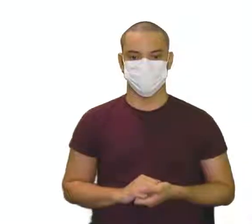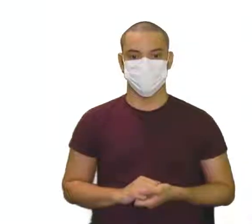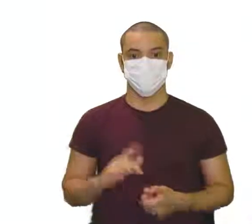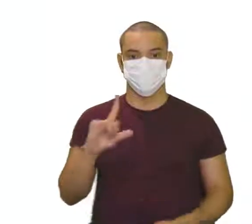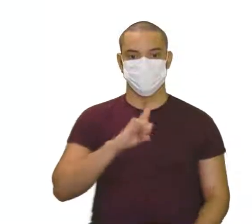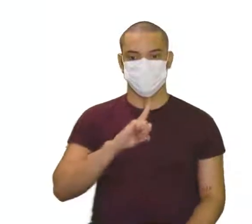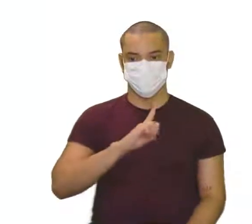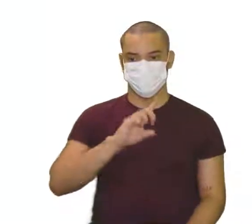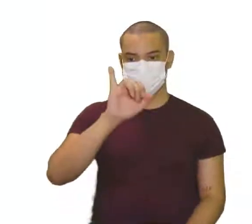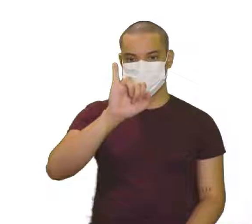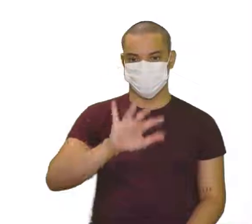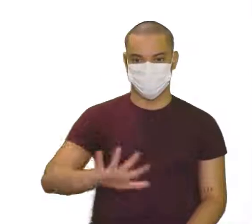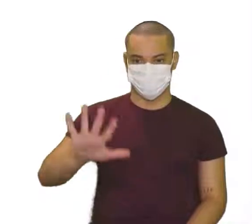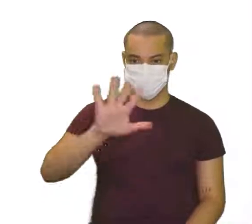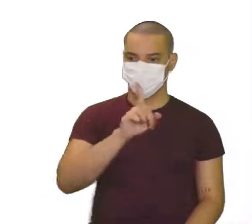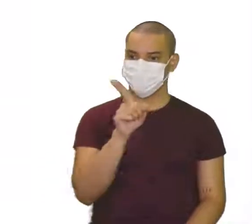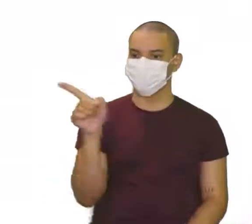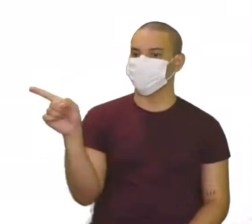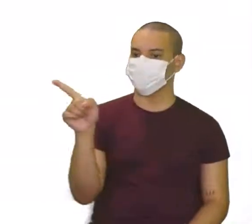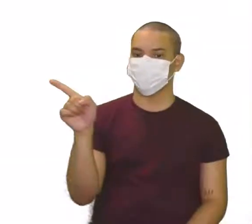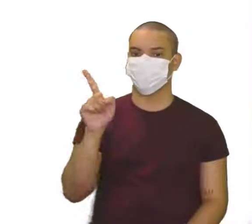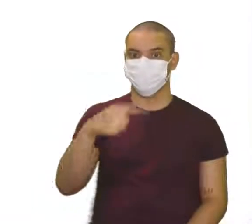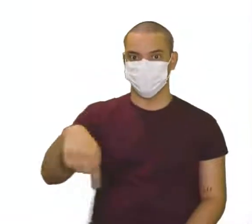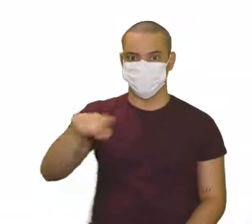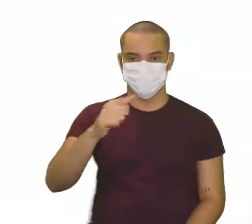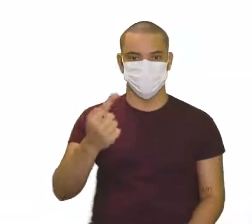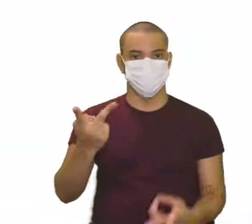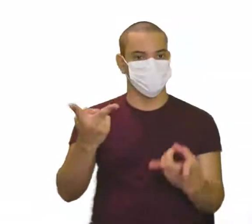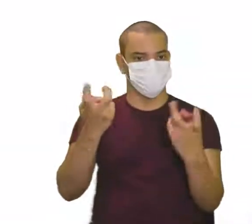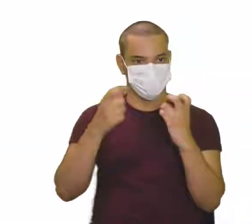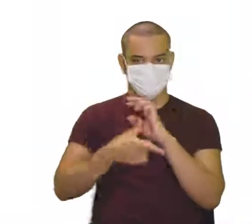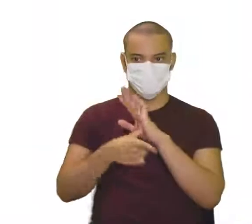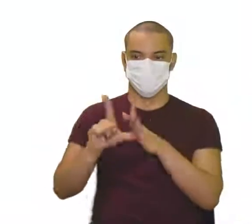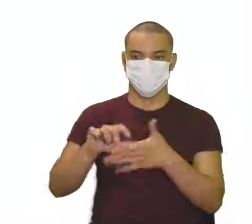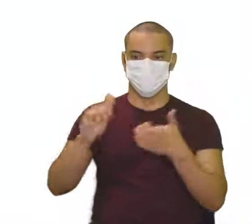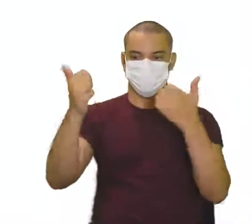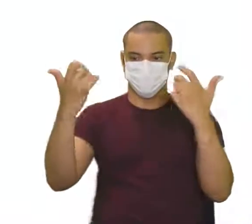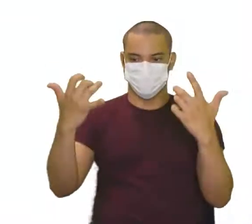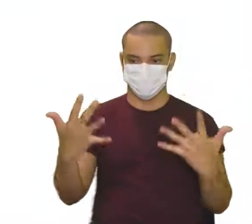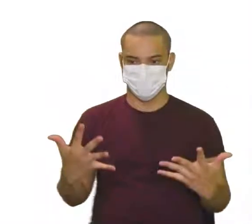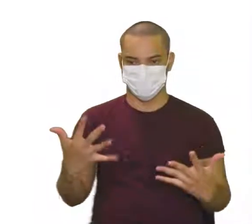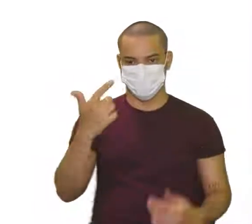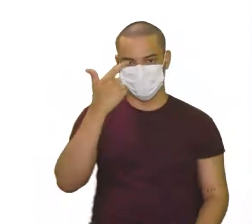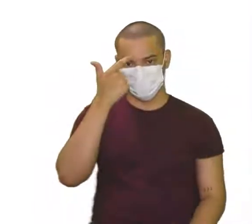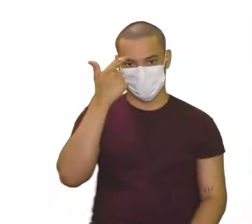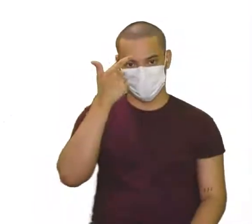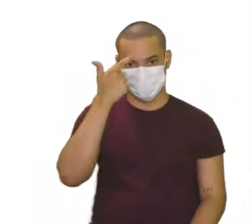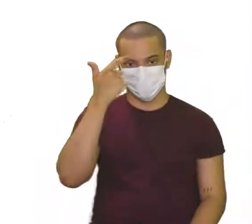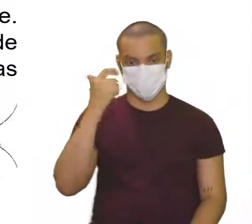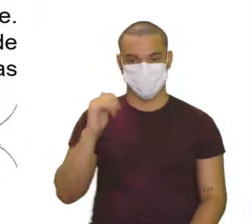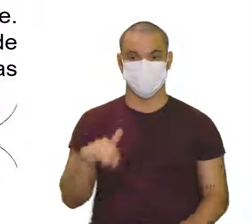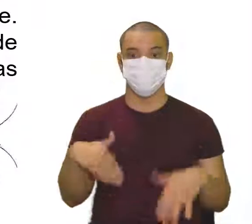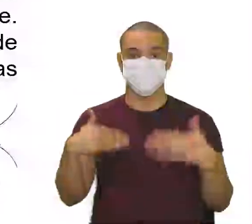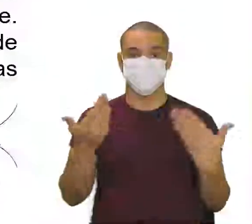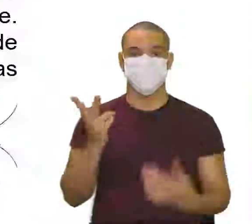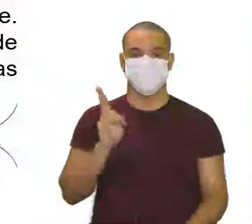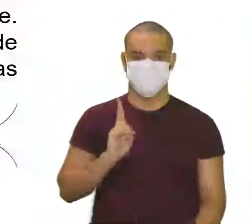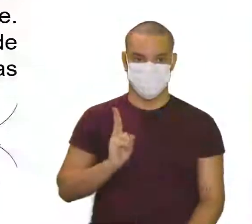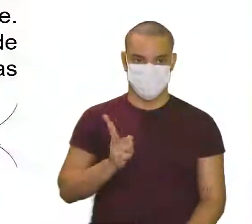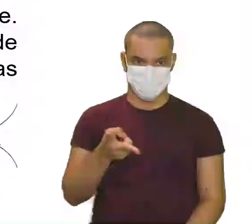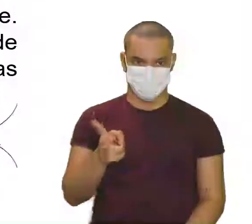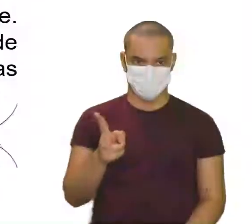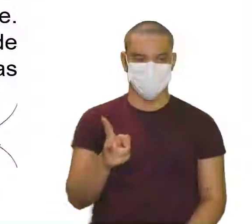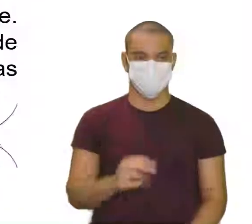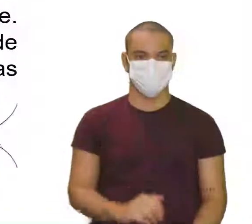a figura e vocês podem perceber isso que foi falado, tá bom? Bom, pessoal, olha só, continuando